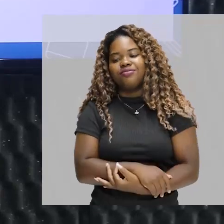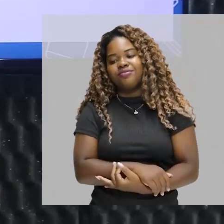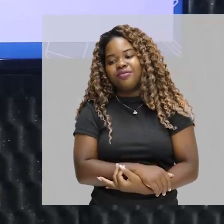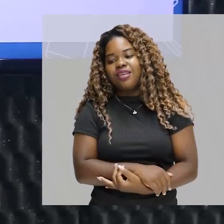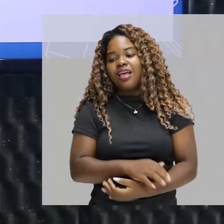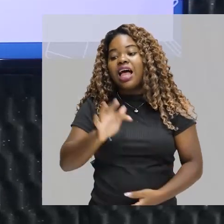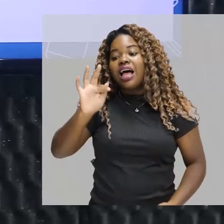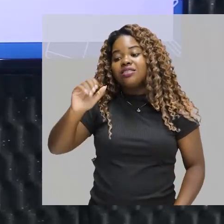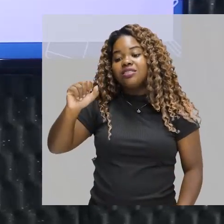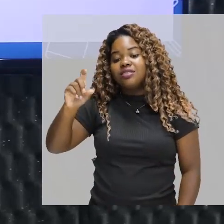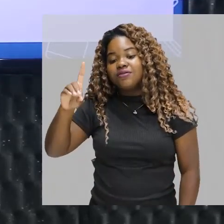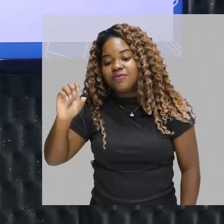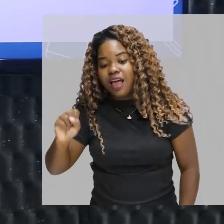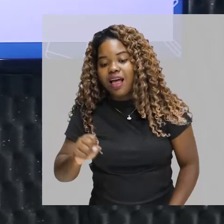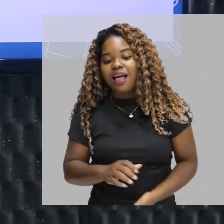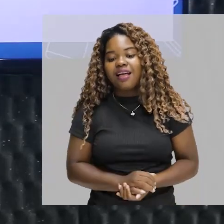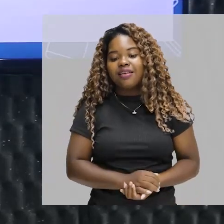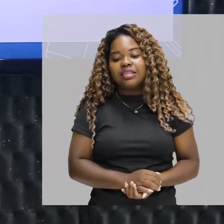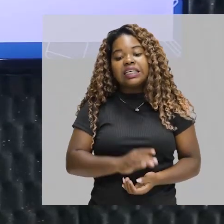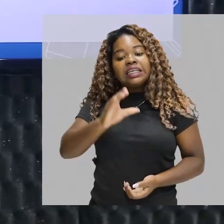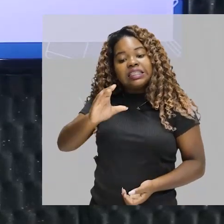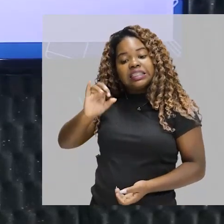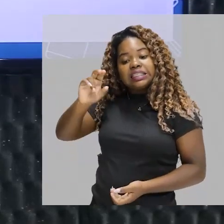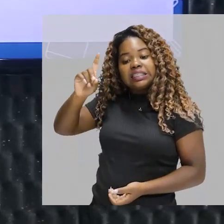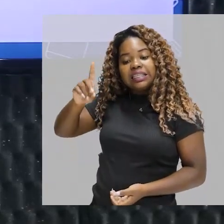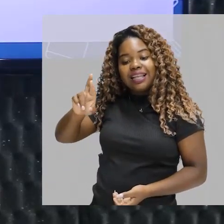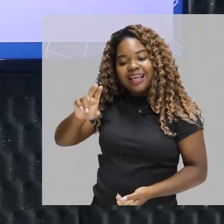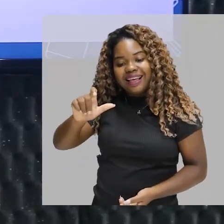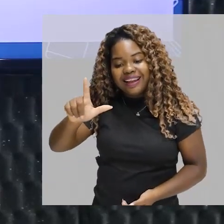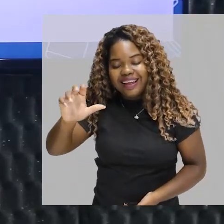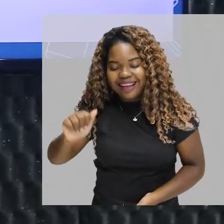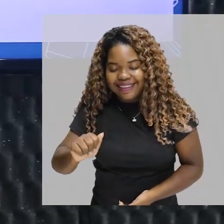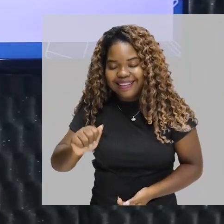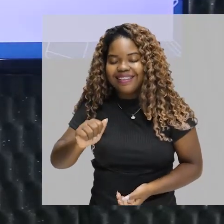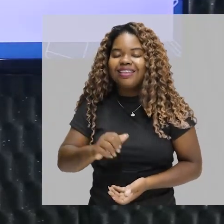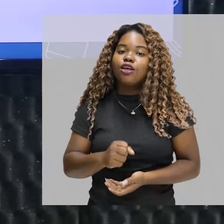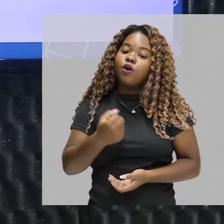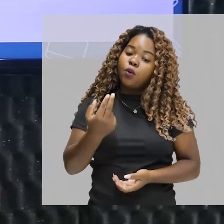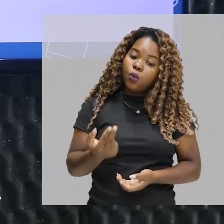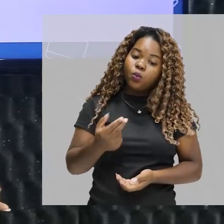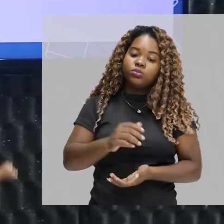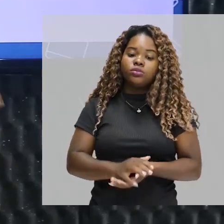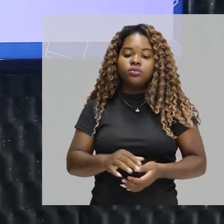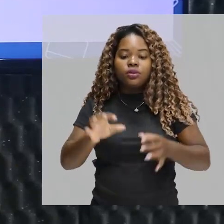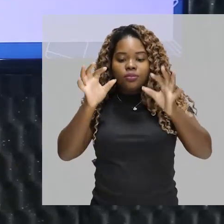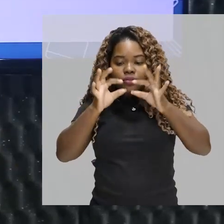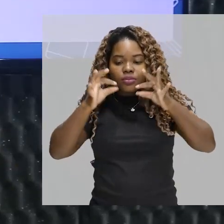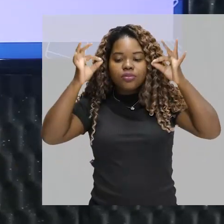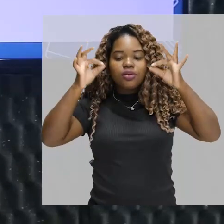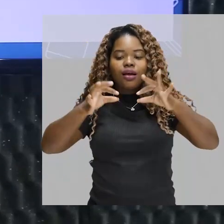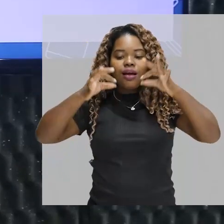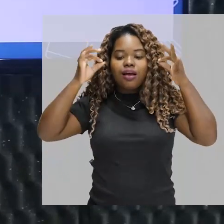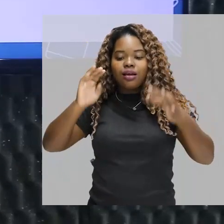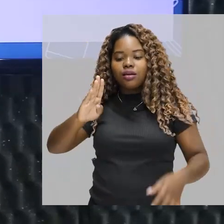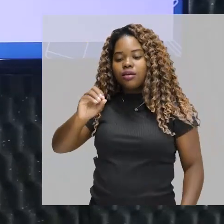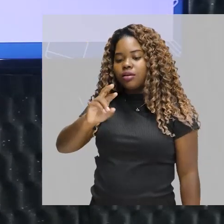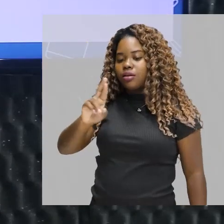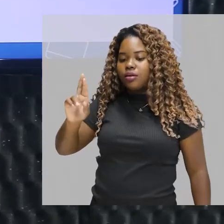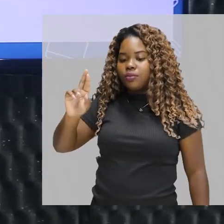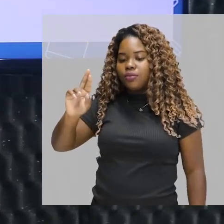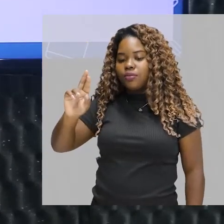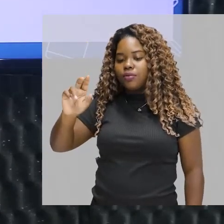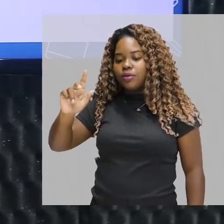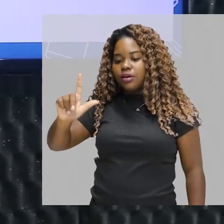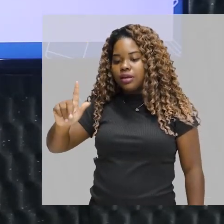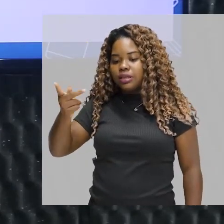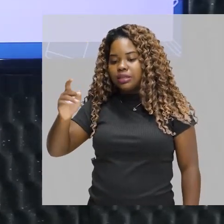As Fadas, tá? Cinderela ou também a Gata Borralheira, né? Porque antes dela se tornar a Princesa